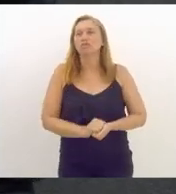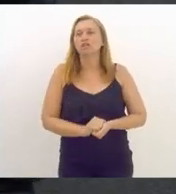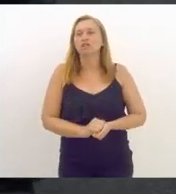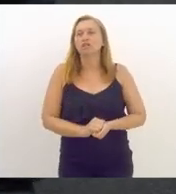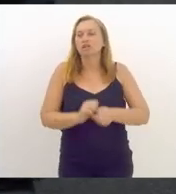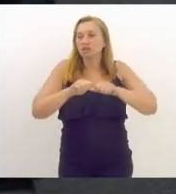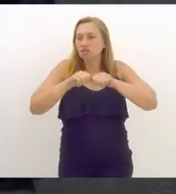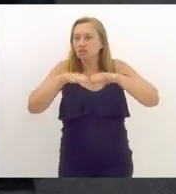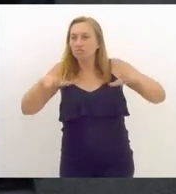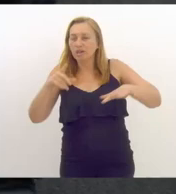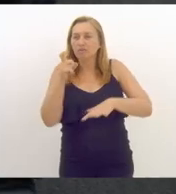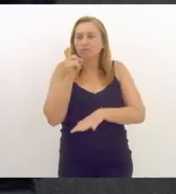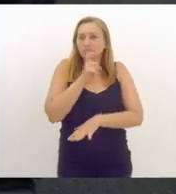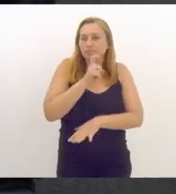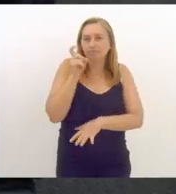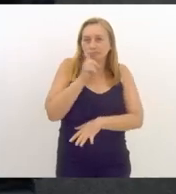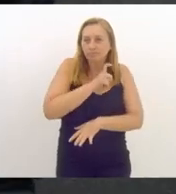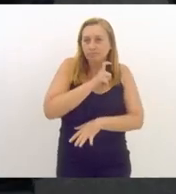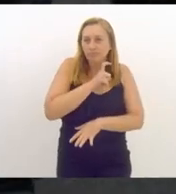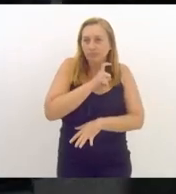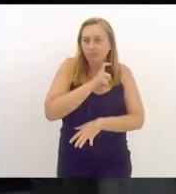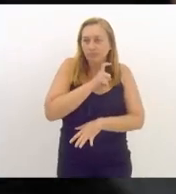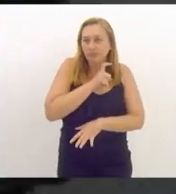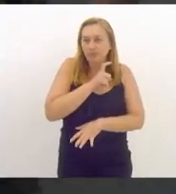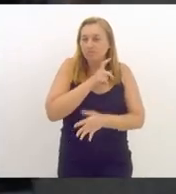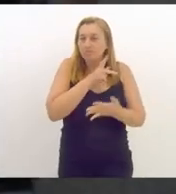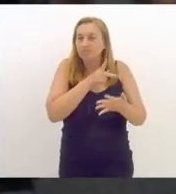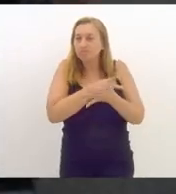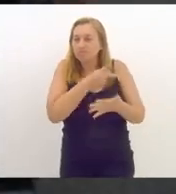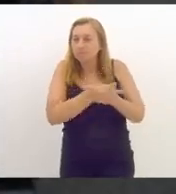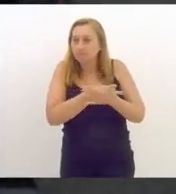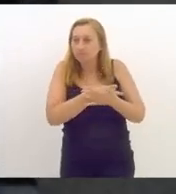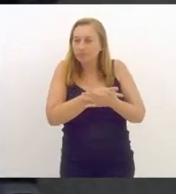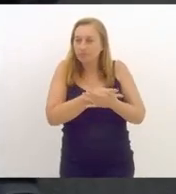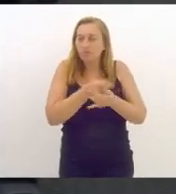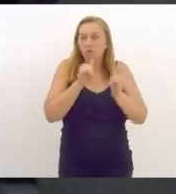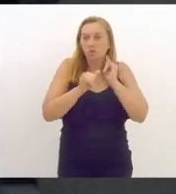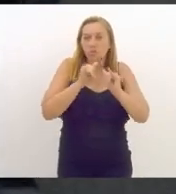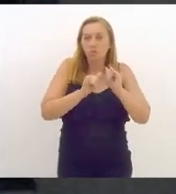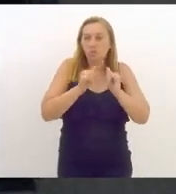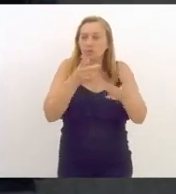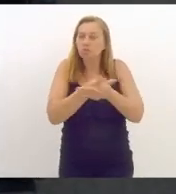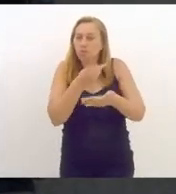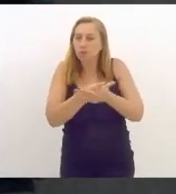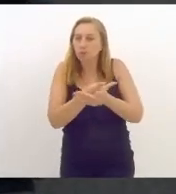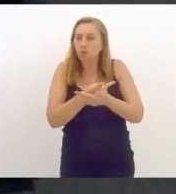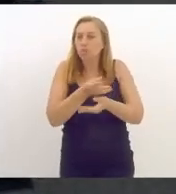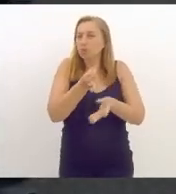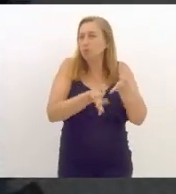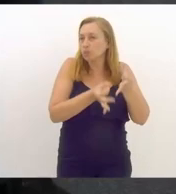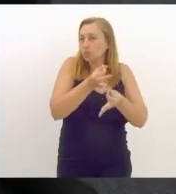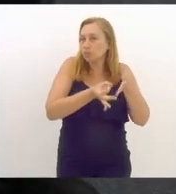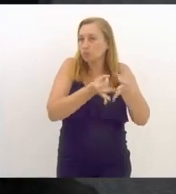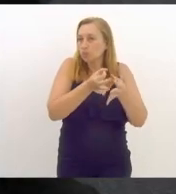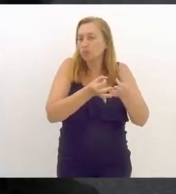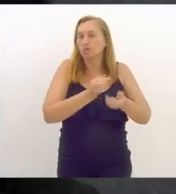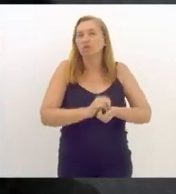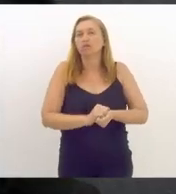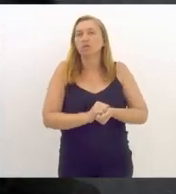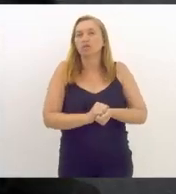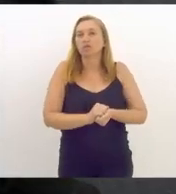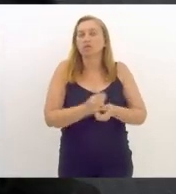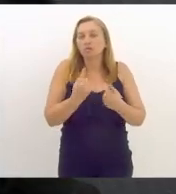espalhar mentiras e calúnias e notícias falsas justamente para